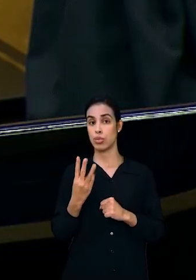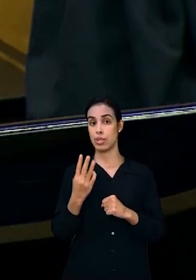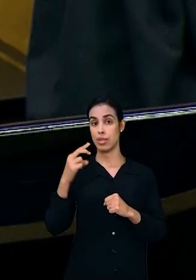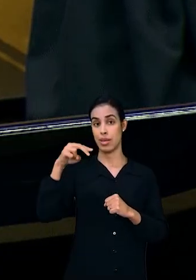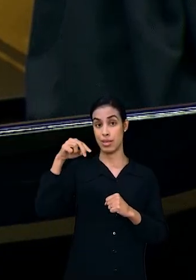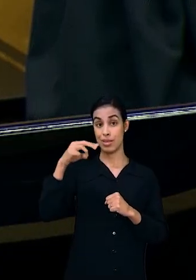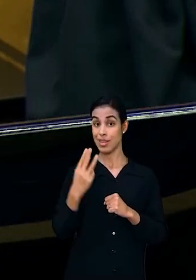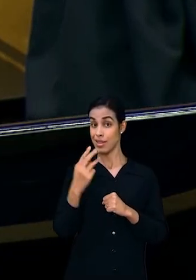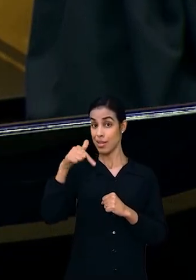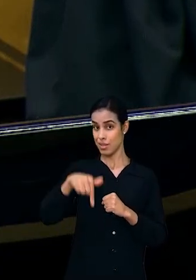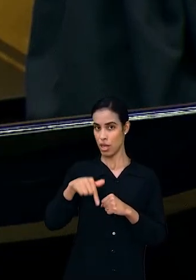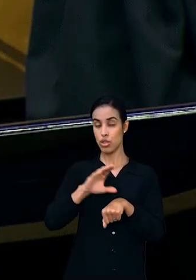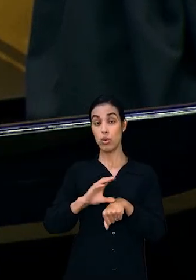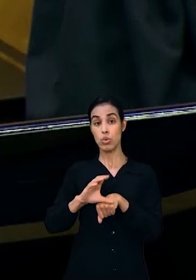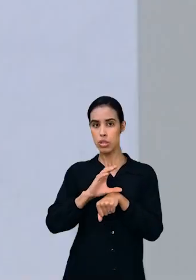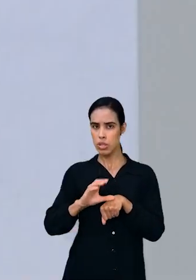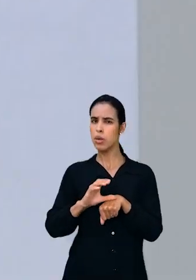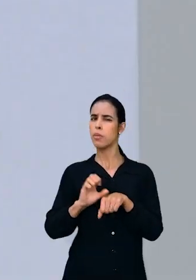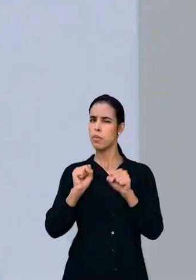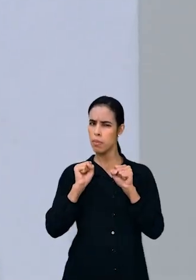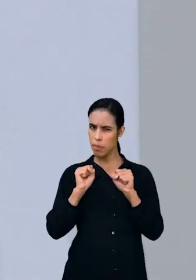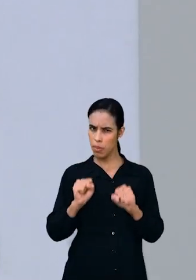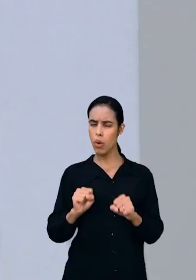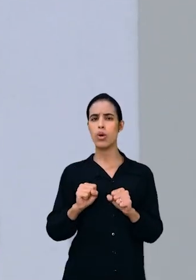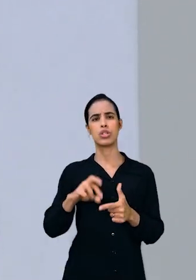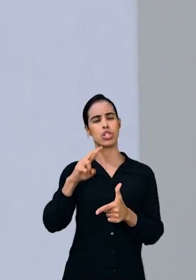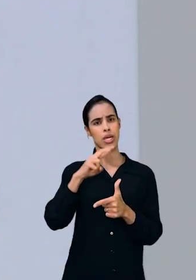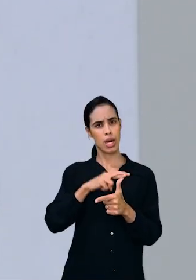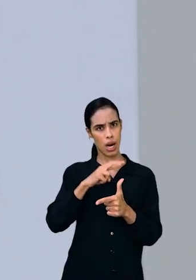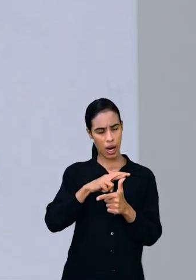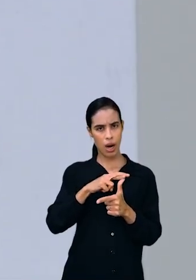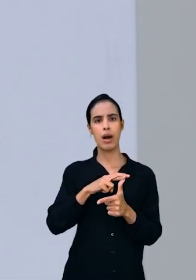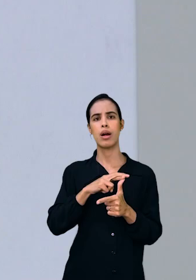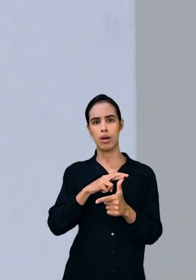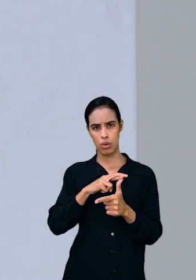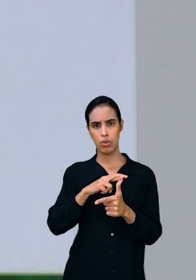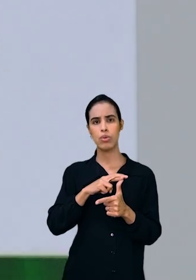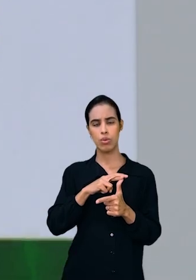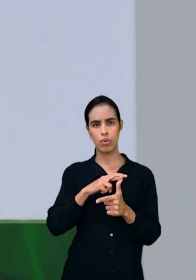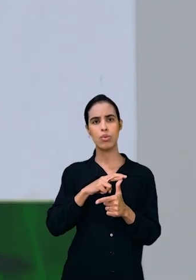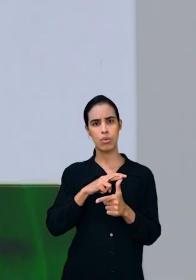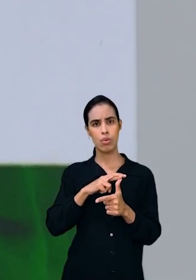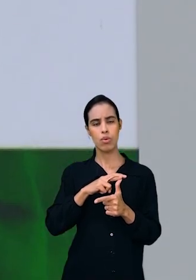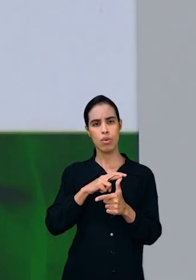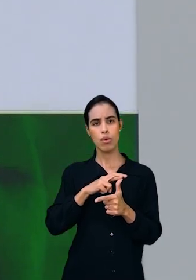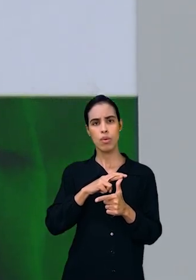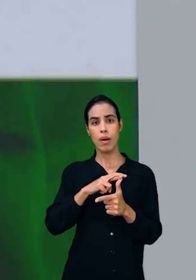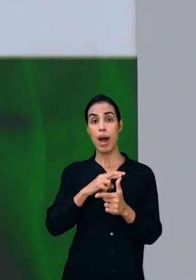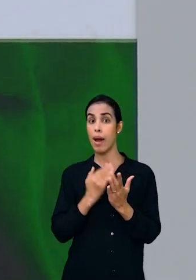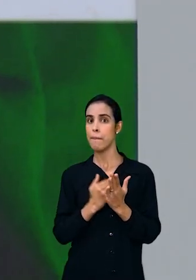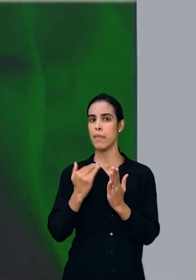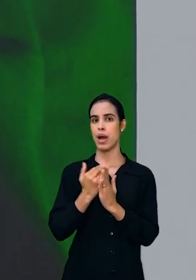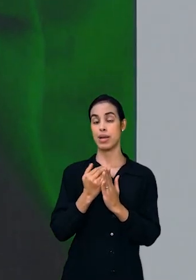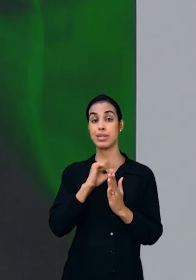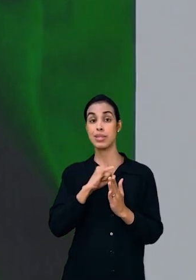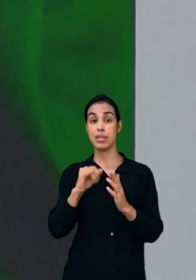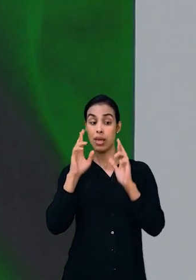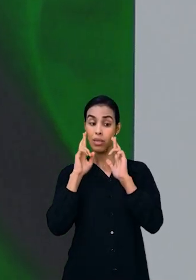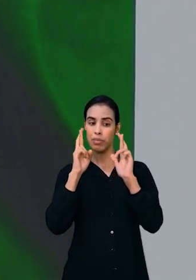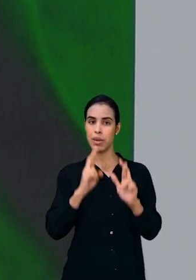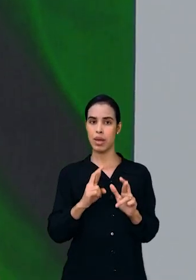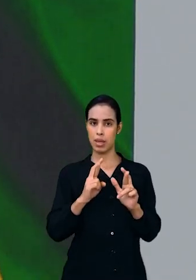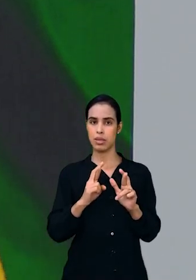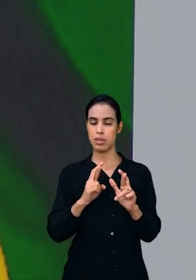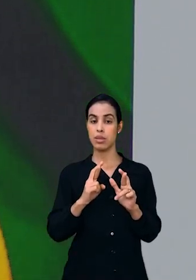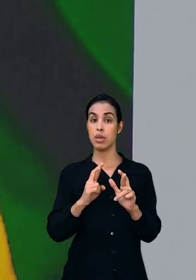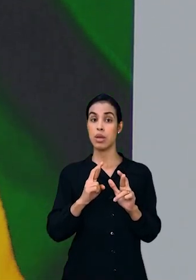que o artigo 37 da Constituição permite expressamente a acumulação de cargos por profissionais de saúde,